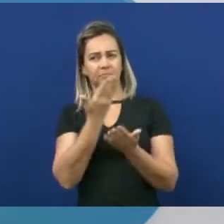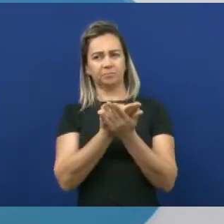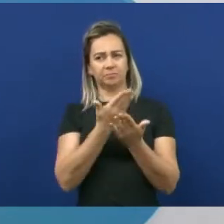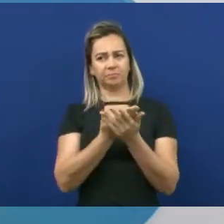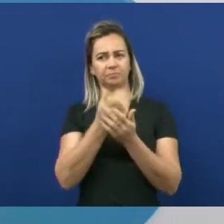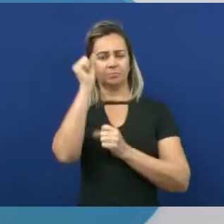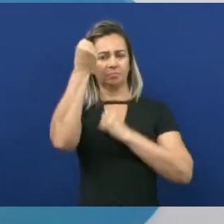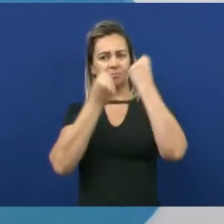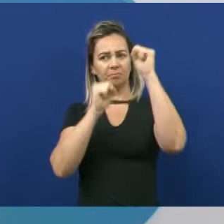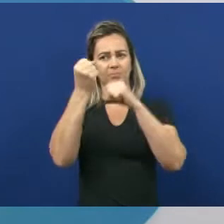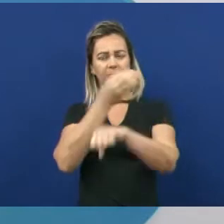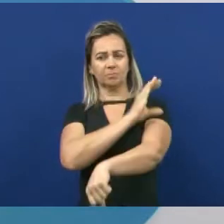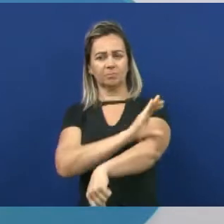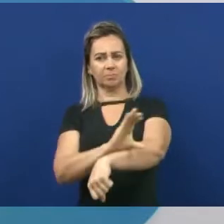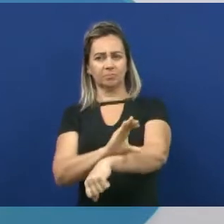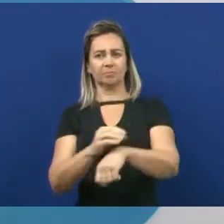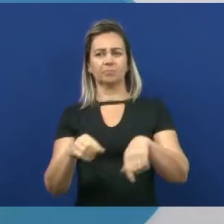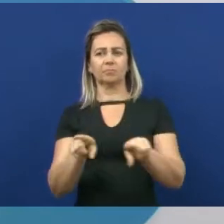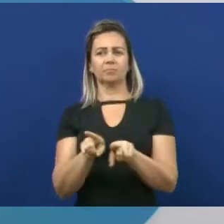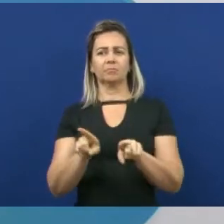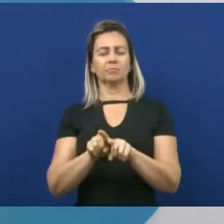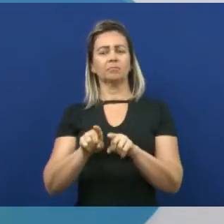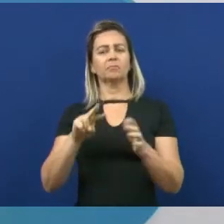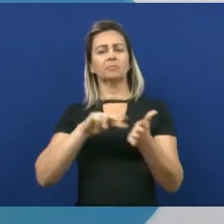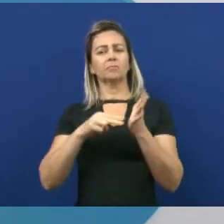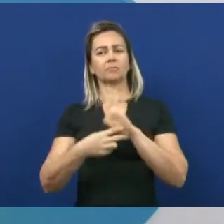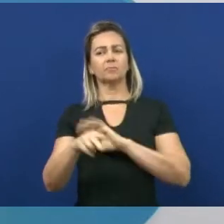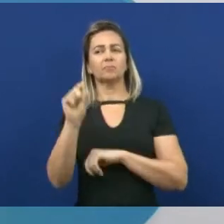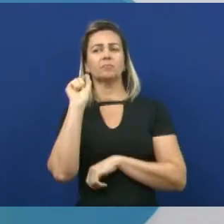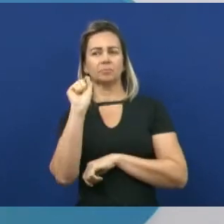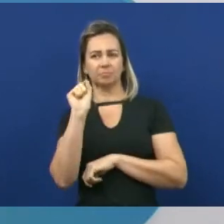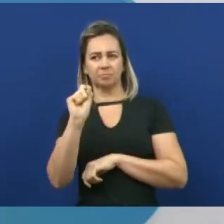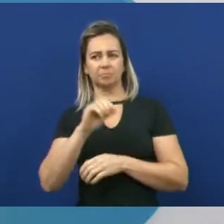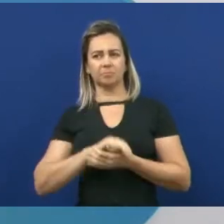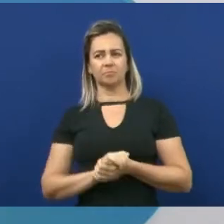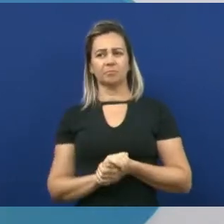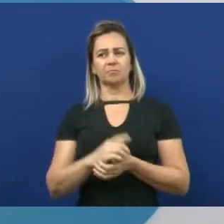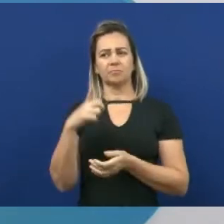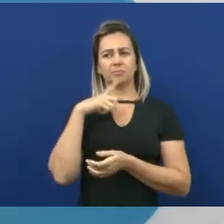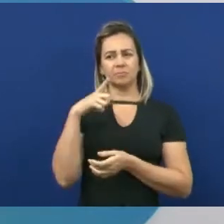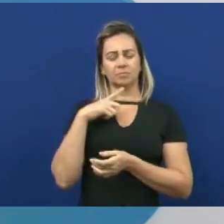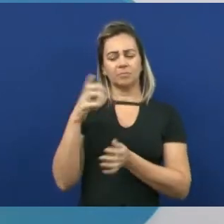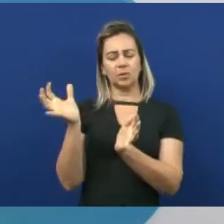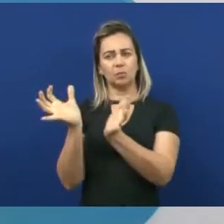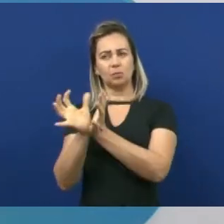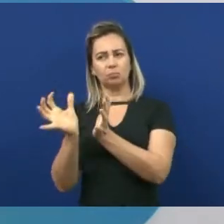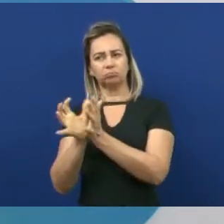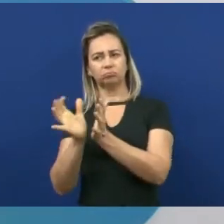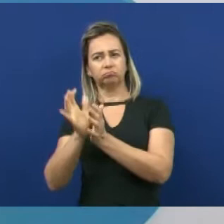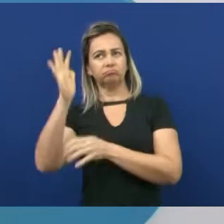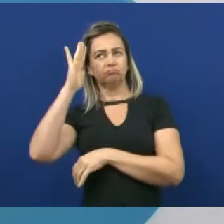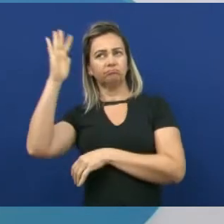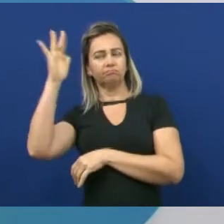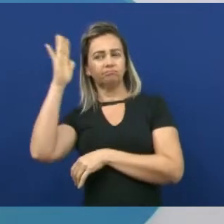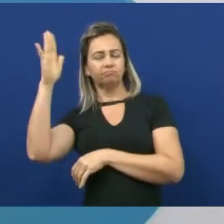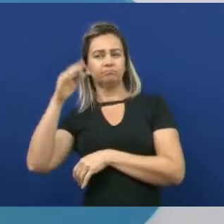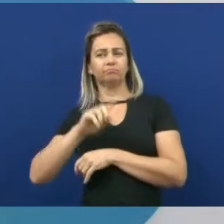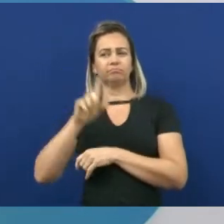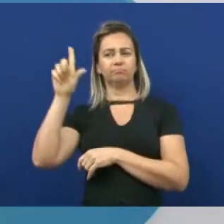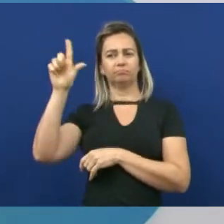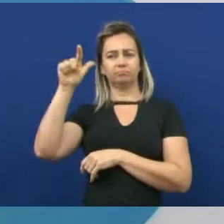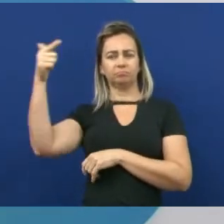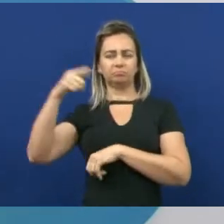indústria cultural. Indústria cultural é um termo formulado por um grupo de pensadores da Alemanha que